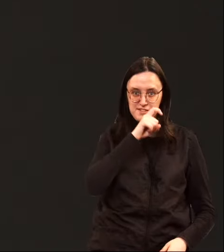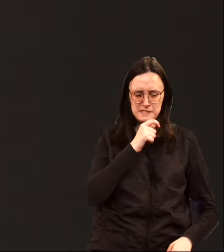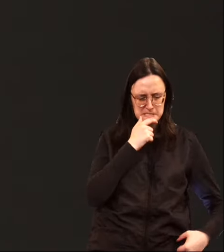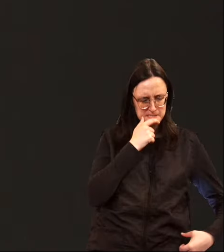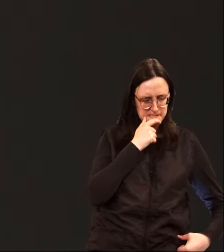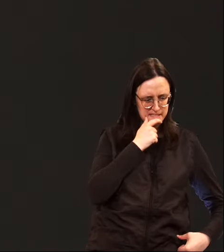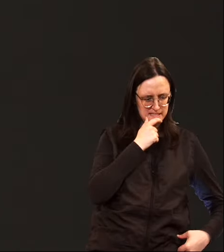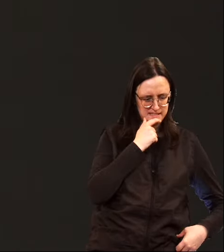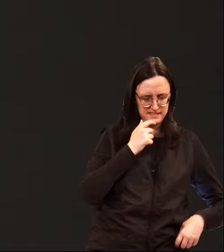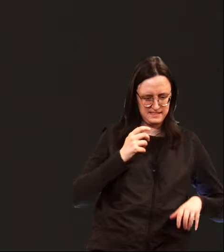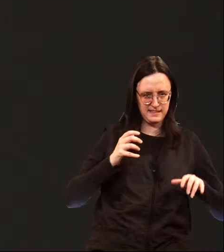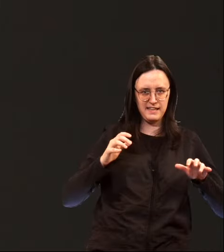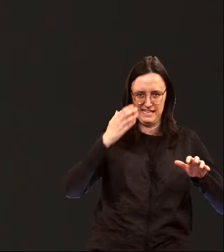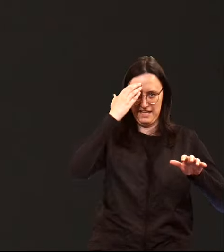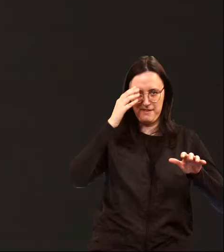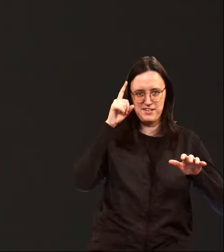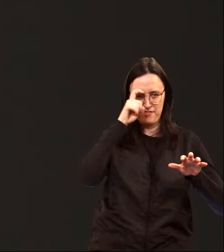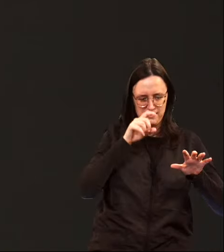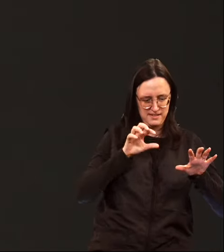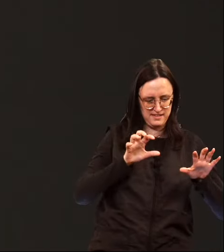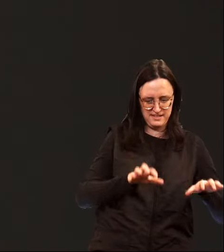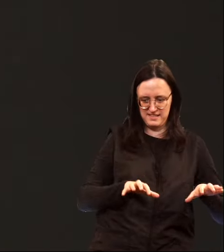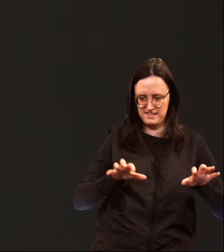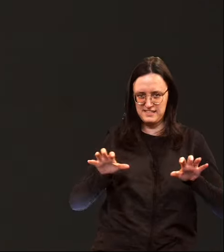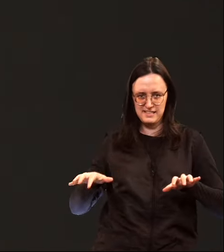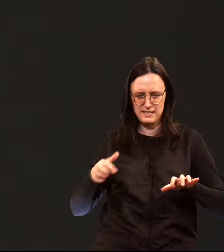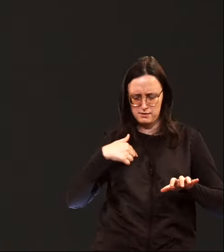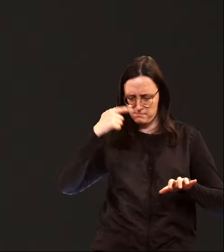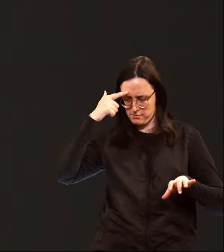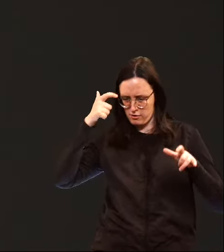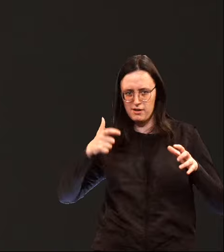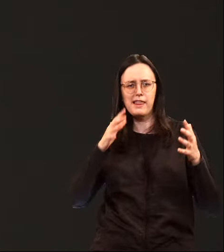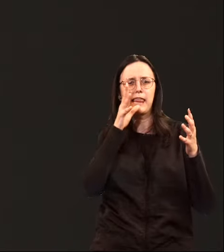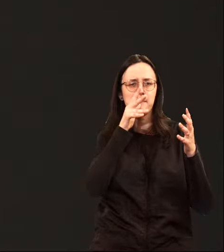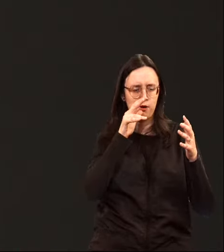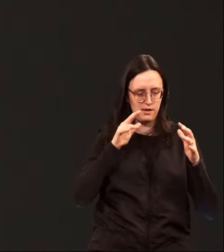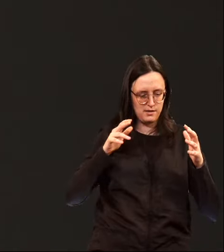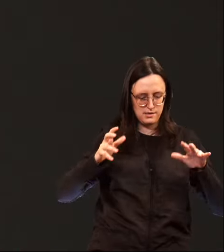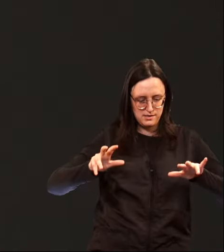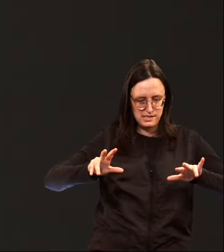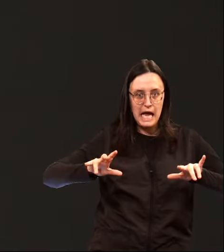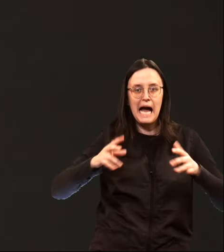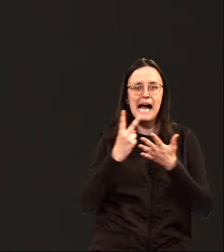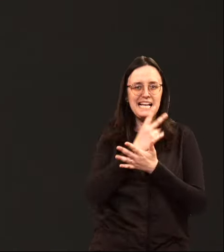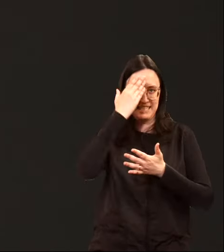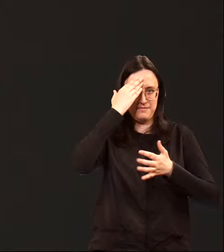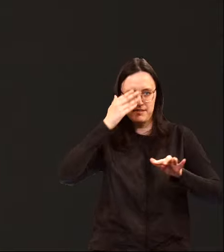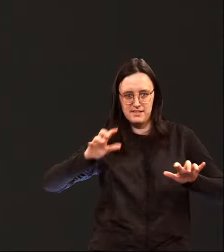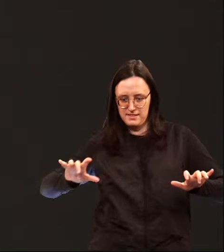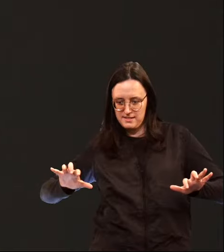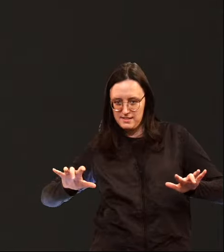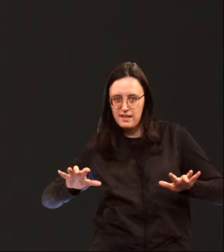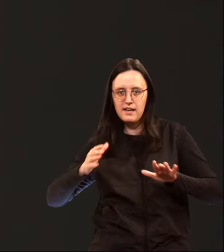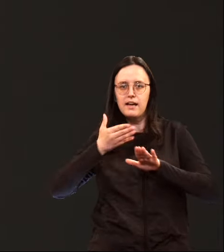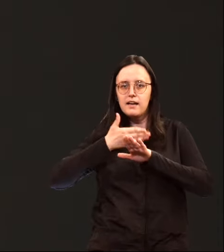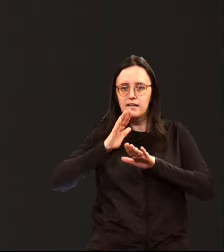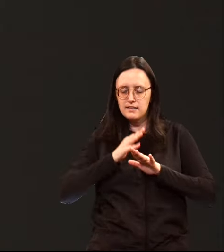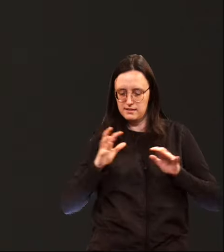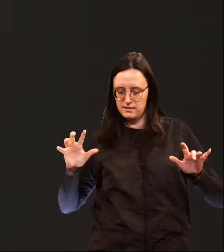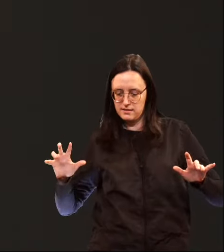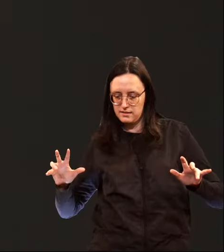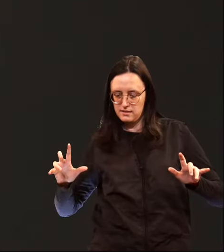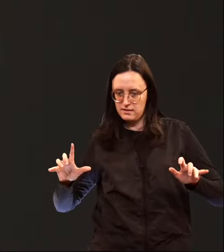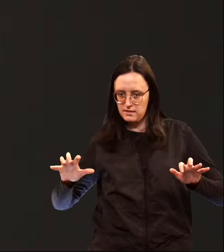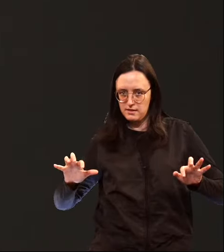onde que eu ia colocar. Quando eu ia tocar as músicas que eu sabia, eu tinha que pensar onde eu ia colocar cada dedo. Buscar as